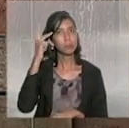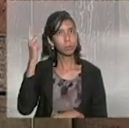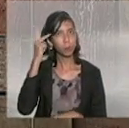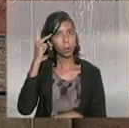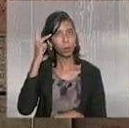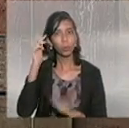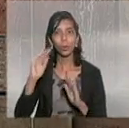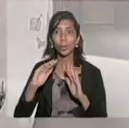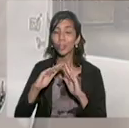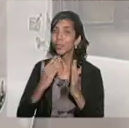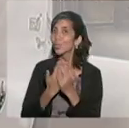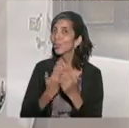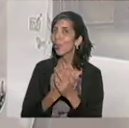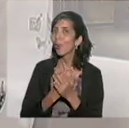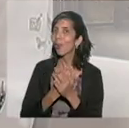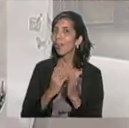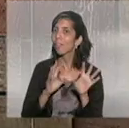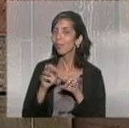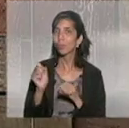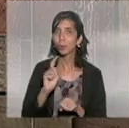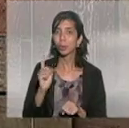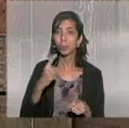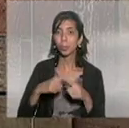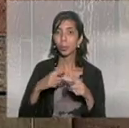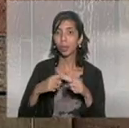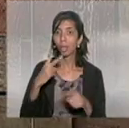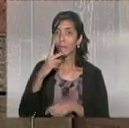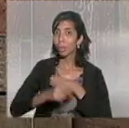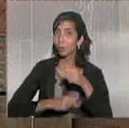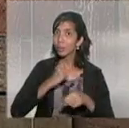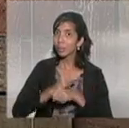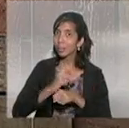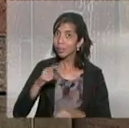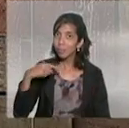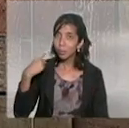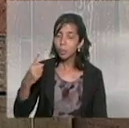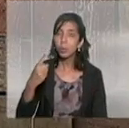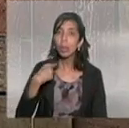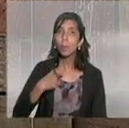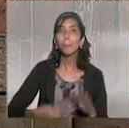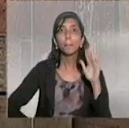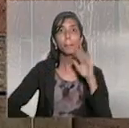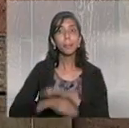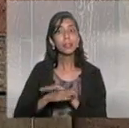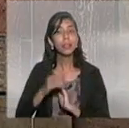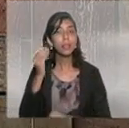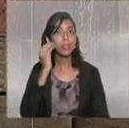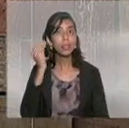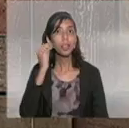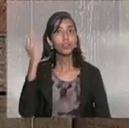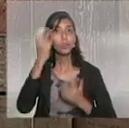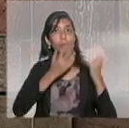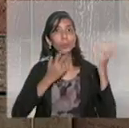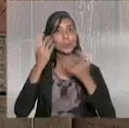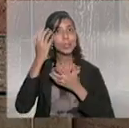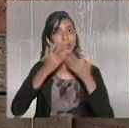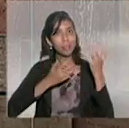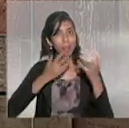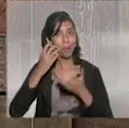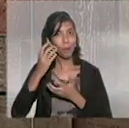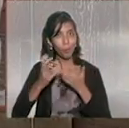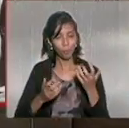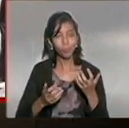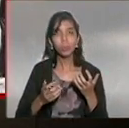escola. Por quê? Porque logo em seguida, assim, 2 anos depois, eu passei num teste para um musical chamado Aí Vem o